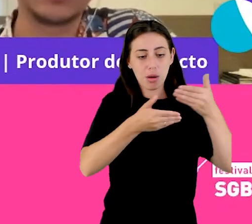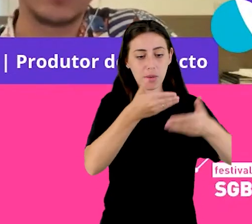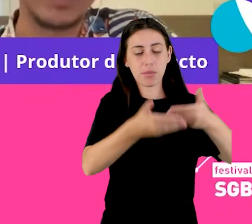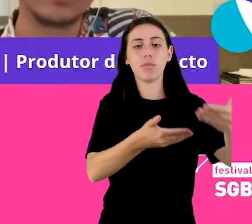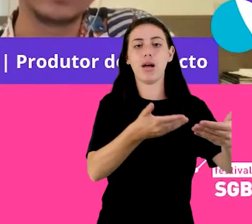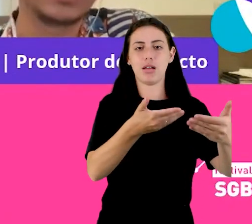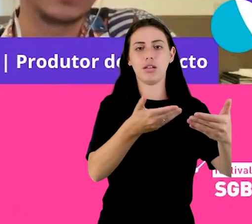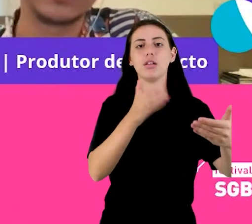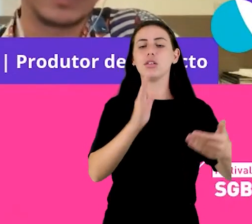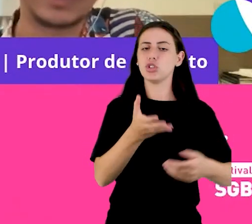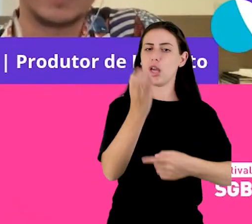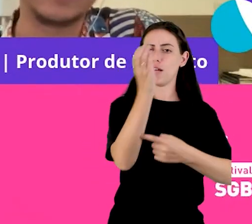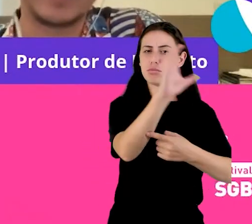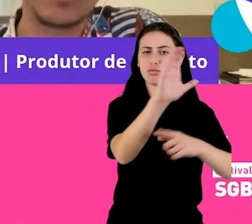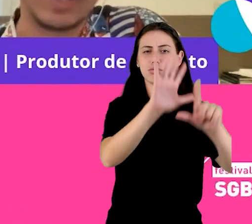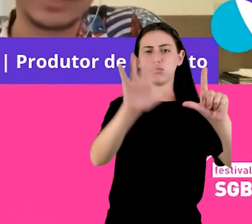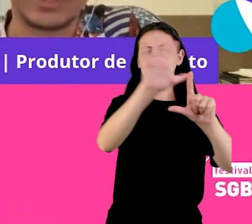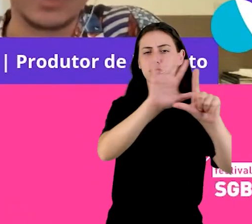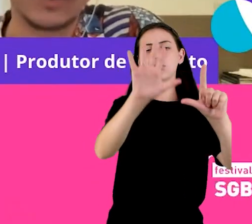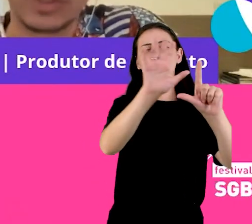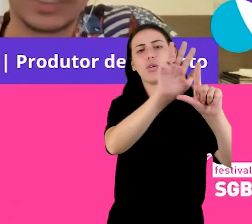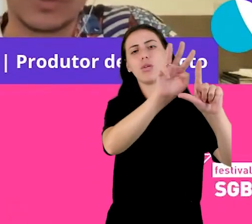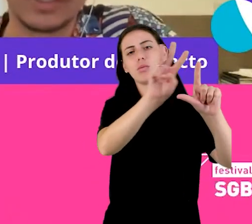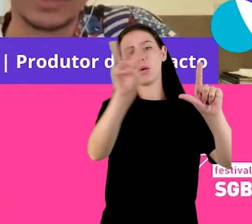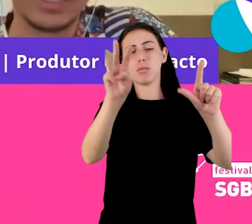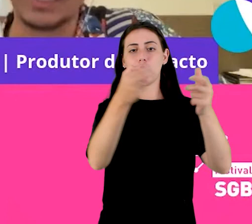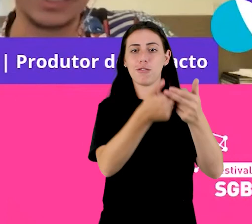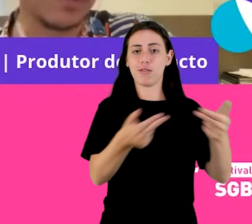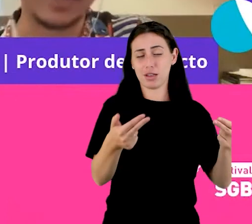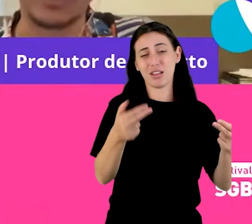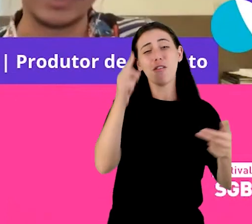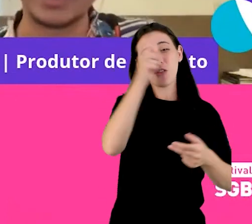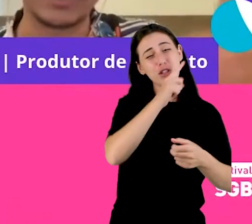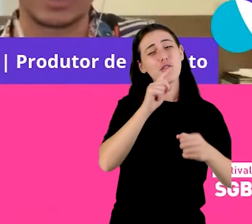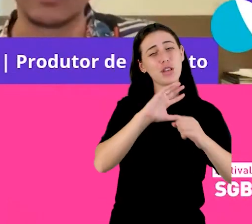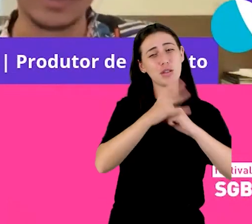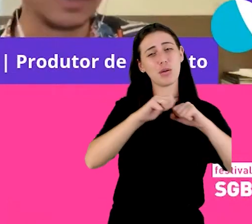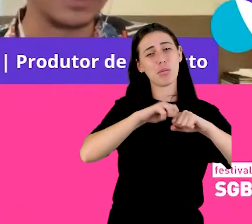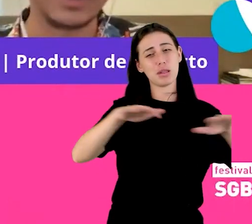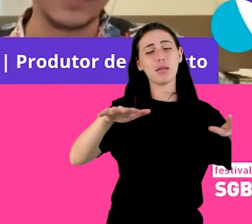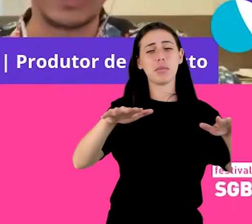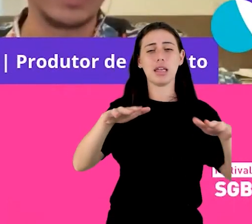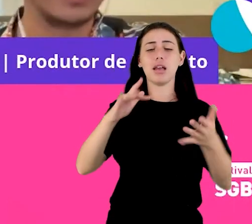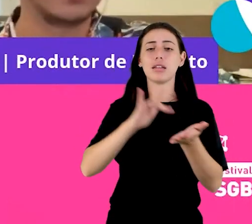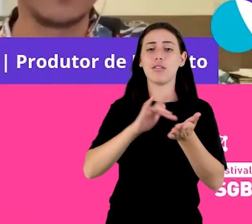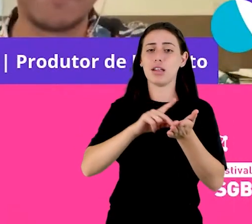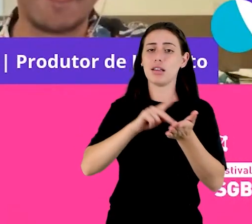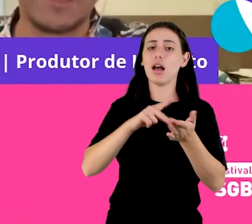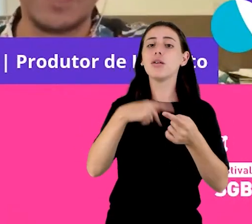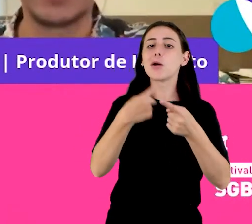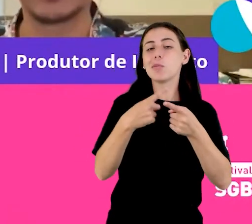facilidade do virtual, existiu a concorrência gigante de todas as coisas, e a gente está num momento agora de exaustão de